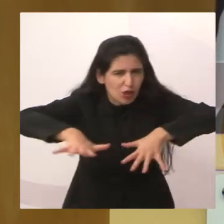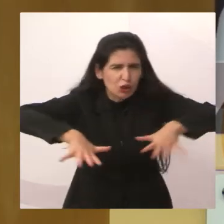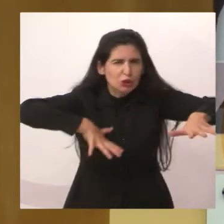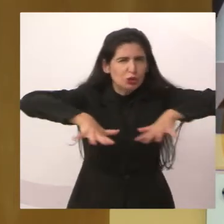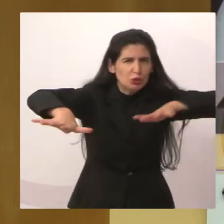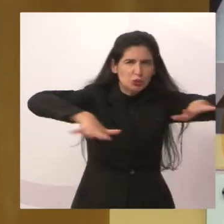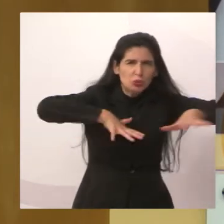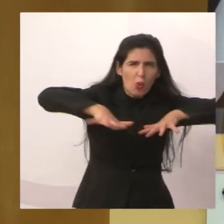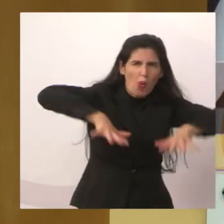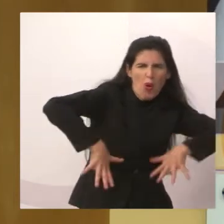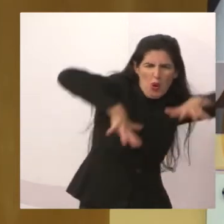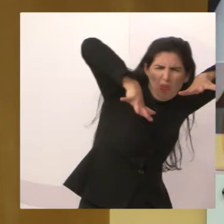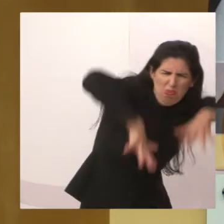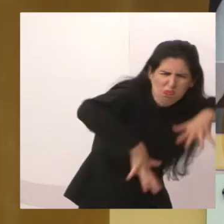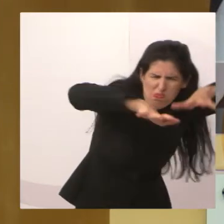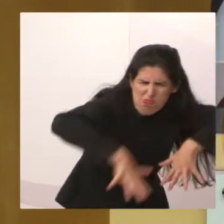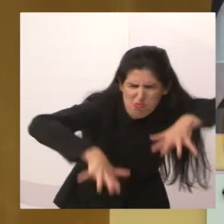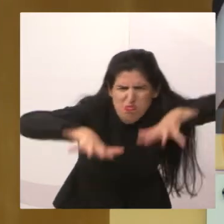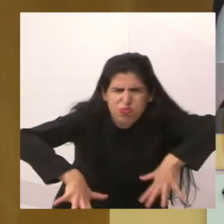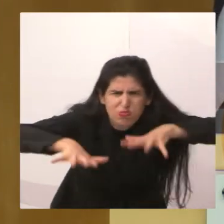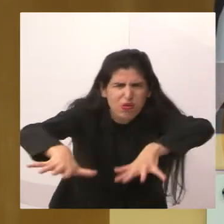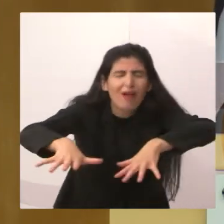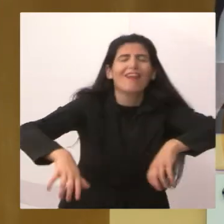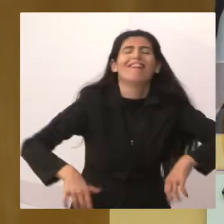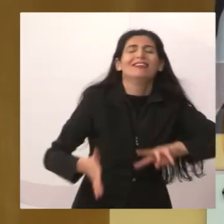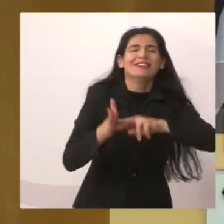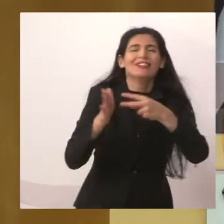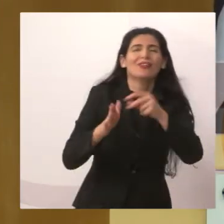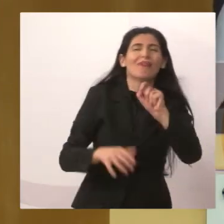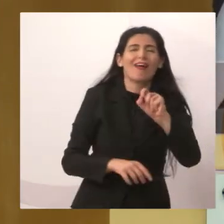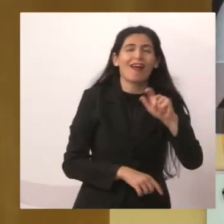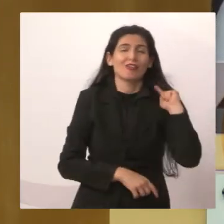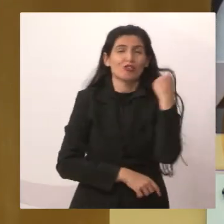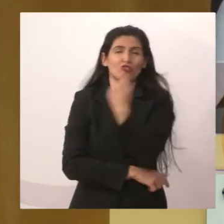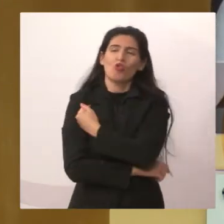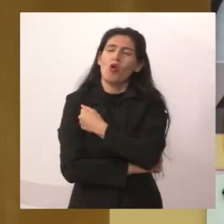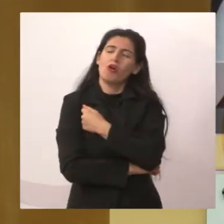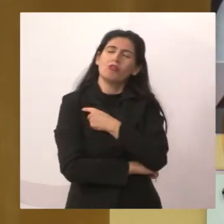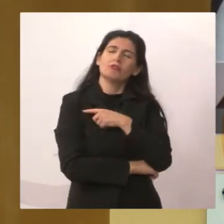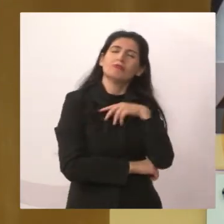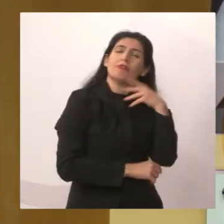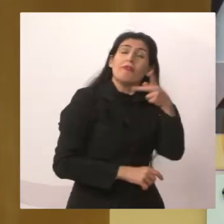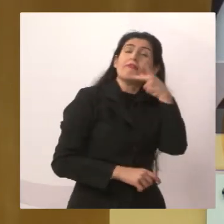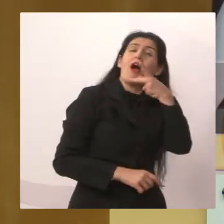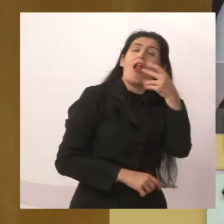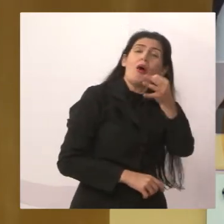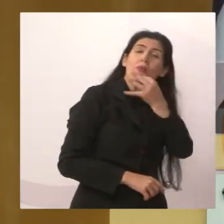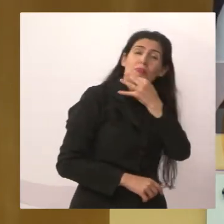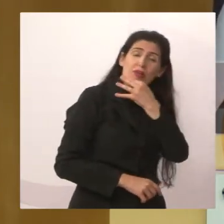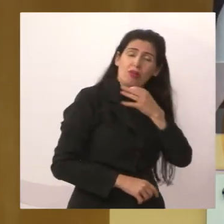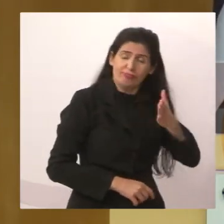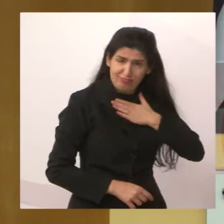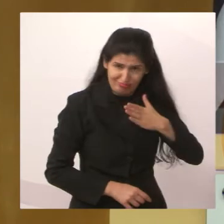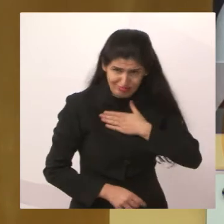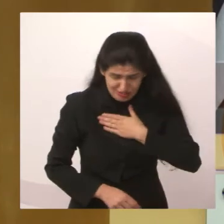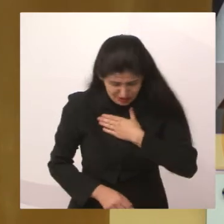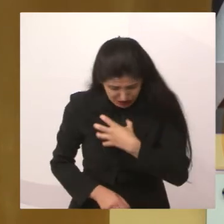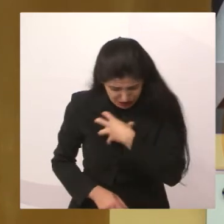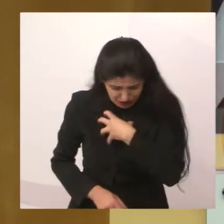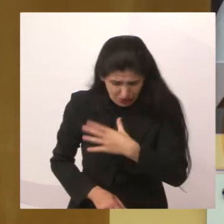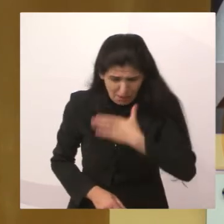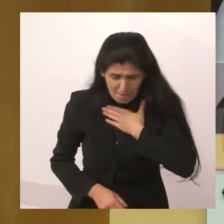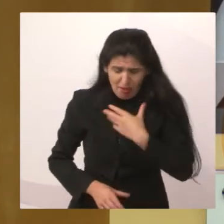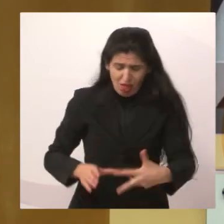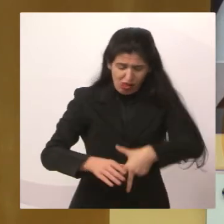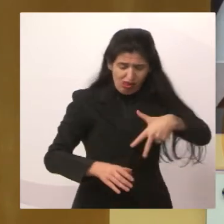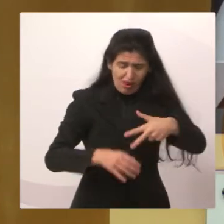que querem que a gente se posicione de uma forma, mas eu tenho a minha forma de posicionar nessa tribuna e